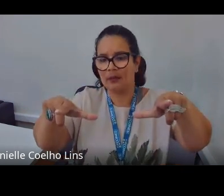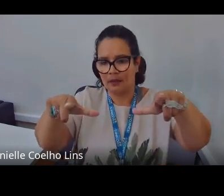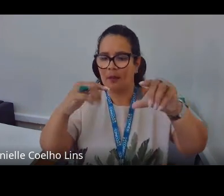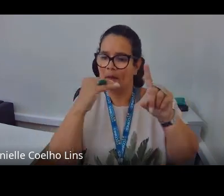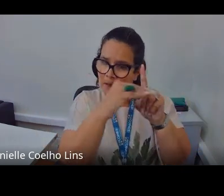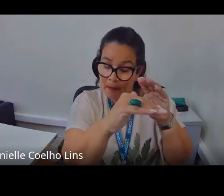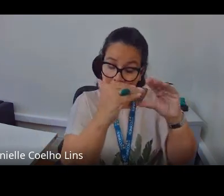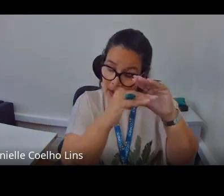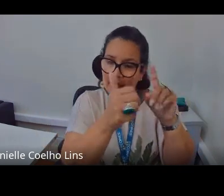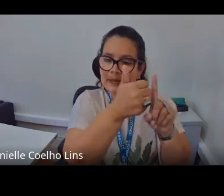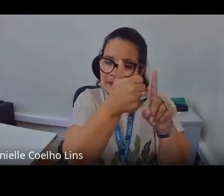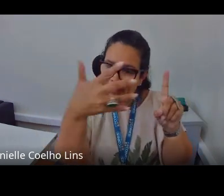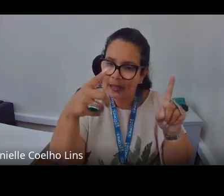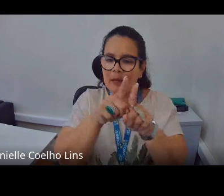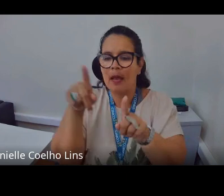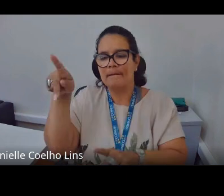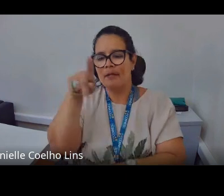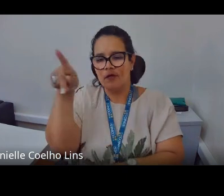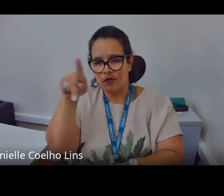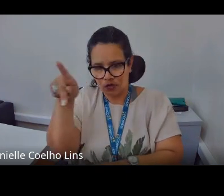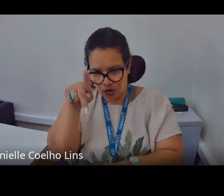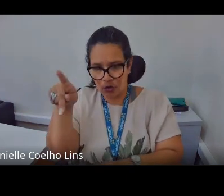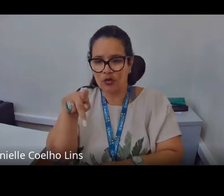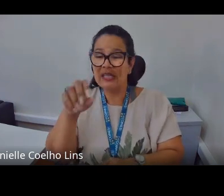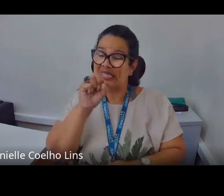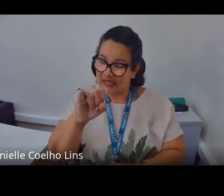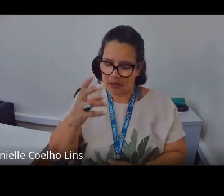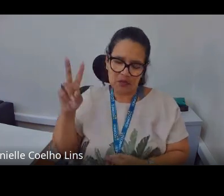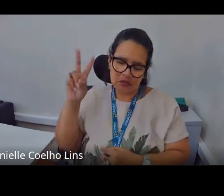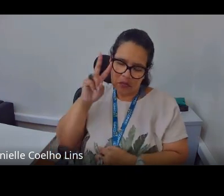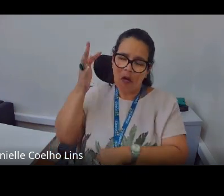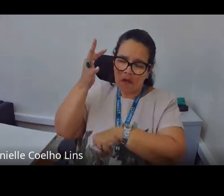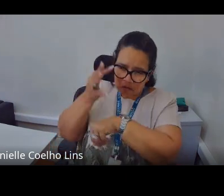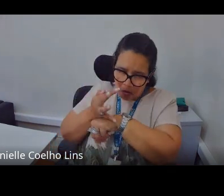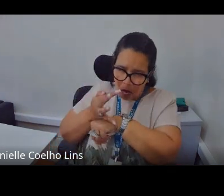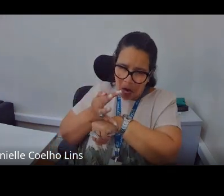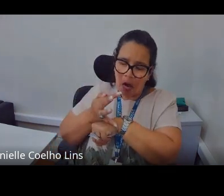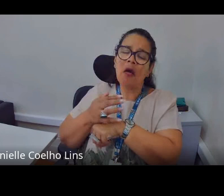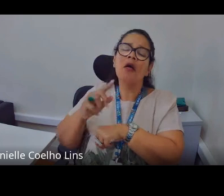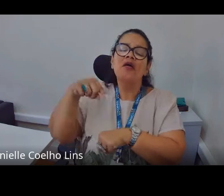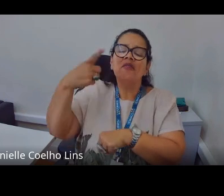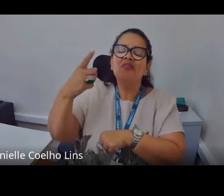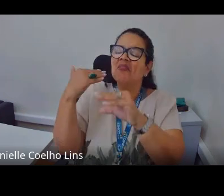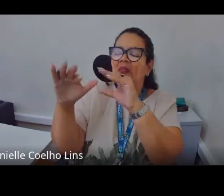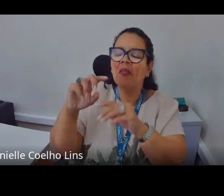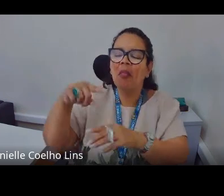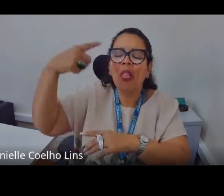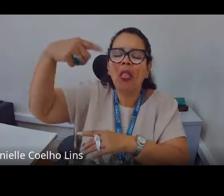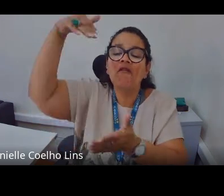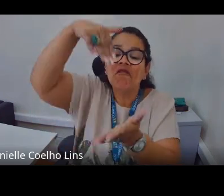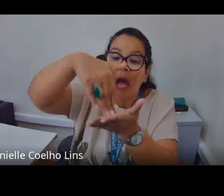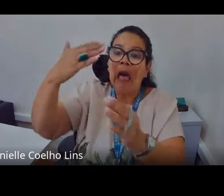de pedir que envie uma justificativa, pode ser um laudo médico, atestado, né?